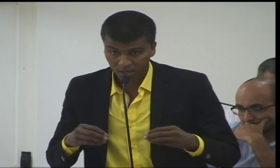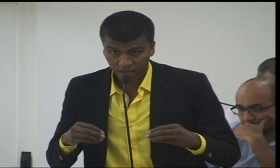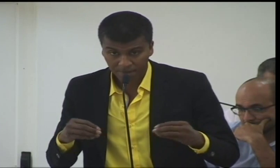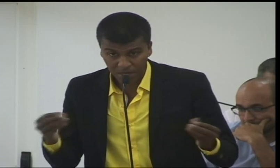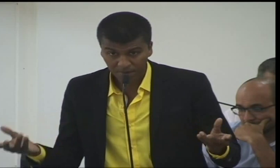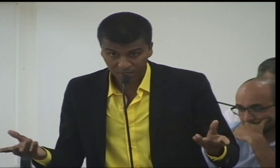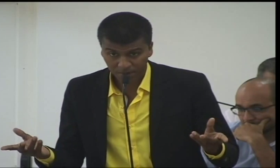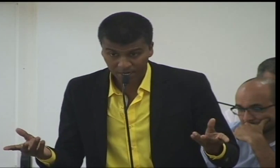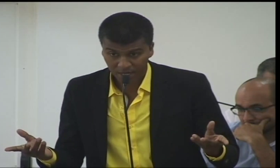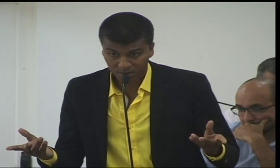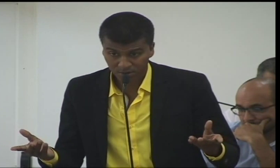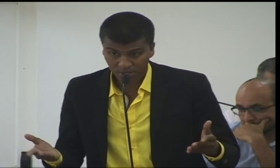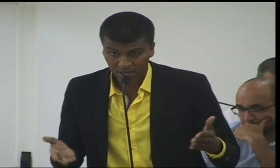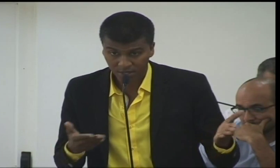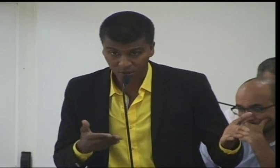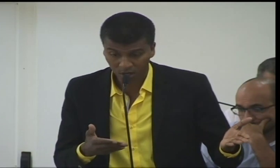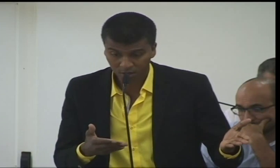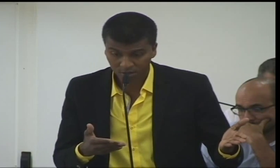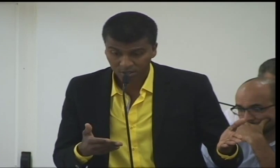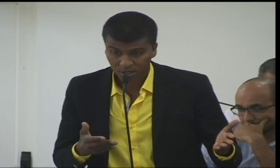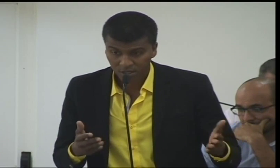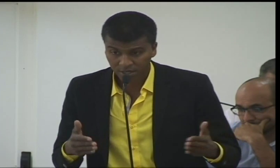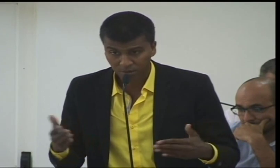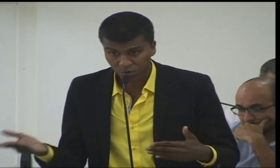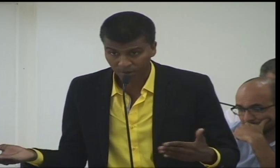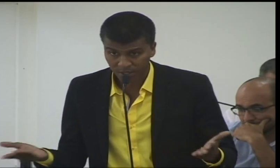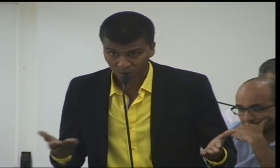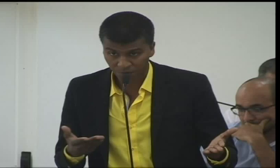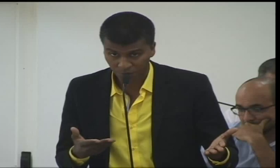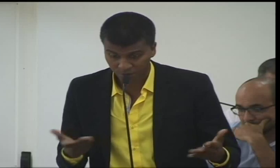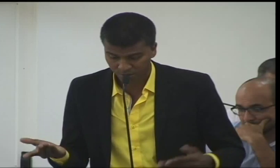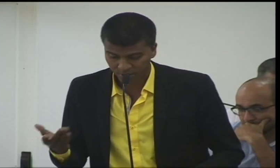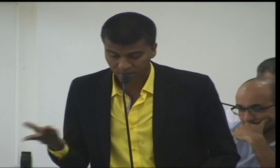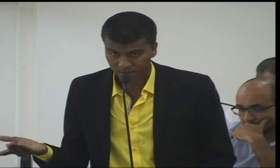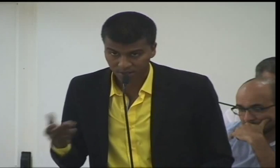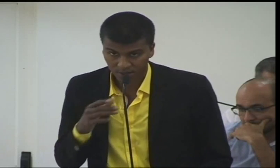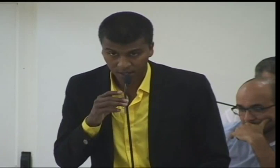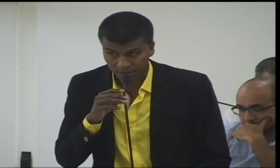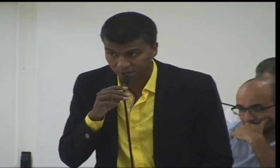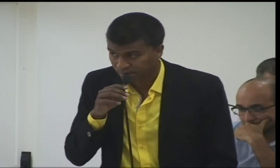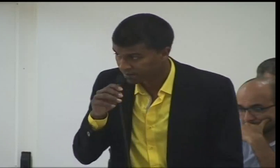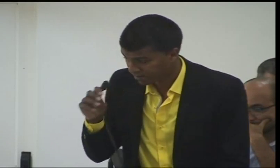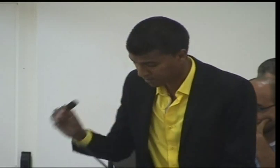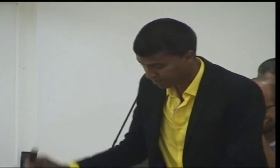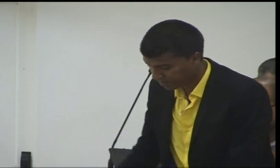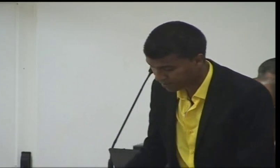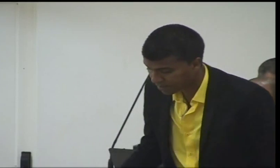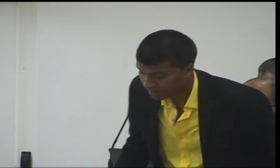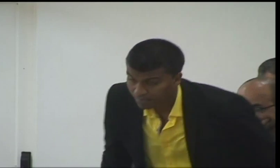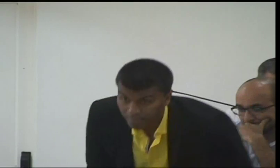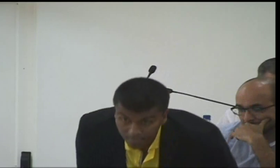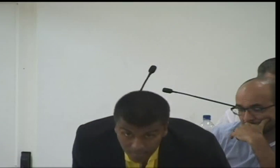aí que é bem mais barato, que é em dólar, e tem muito mais conforto do que na nossa cidade.